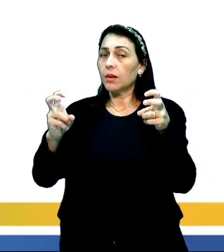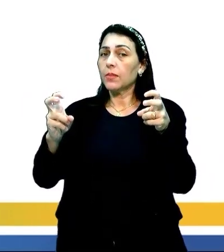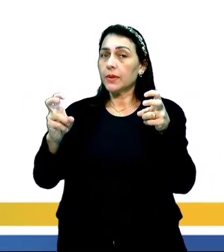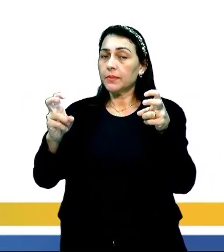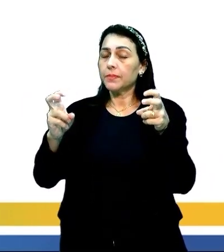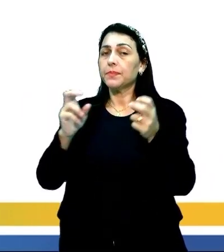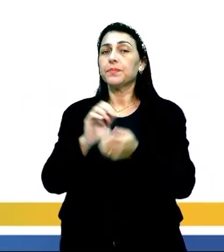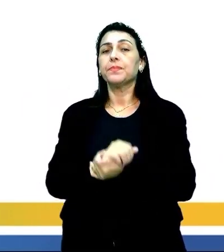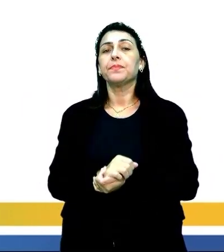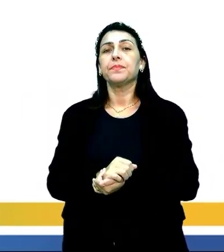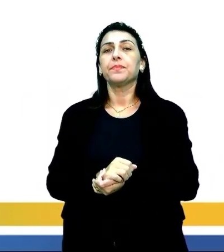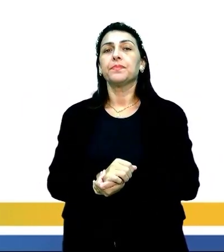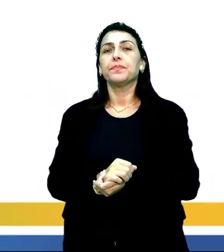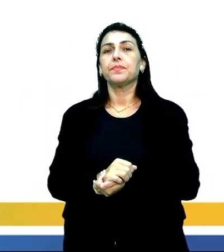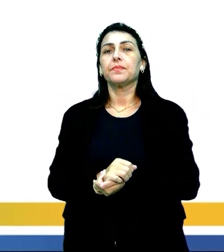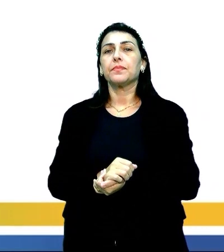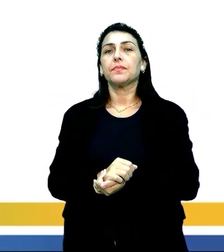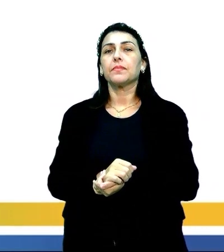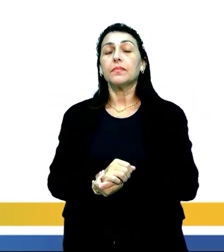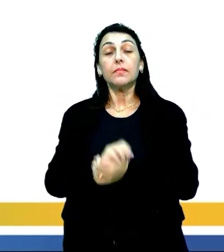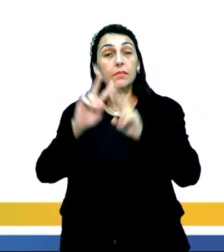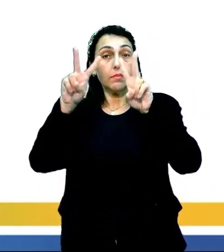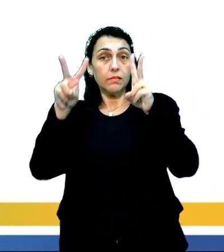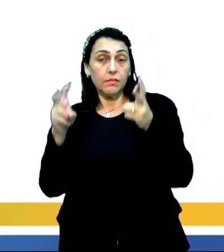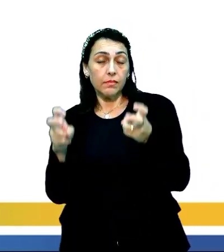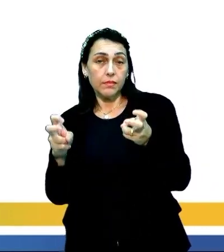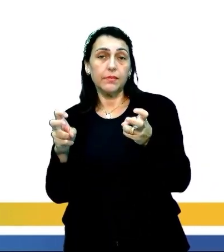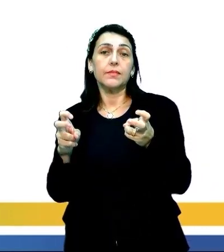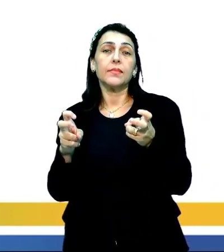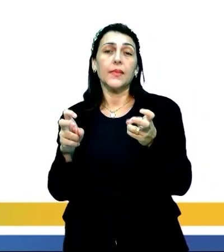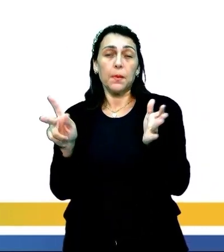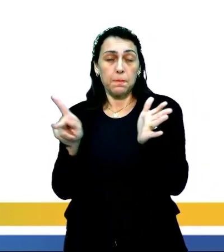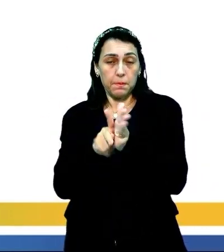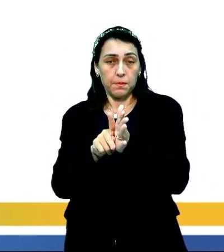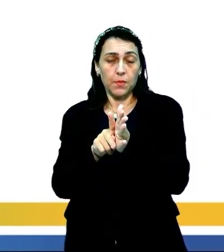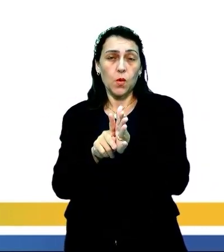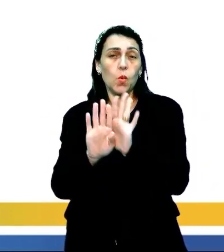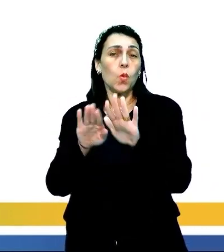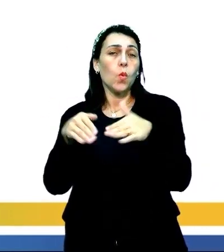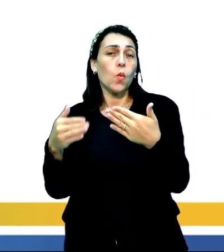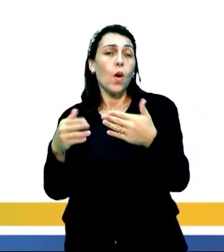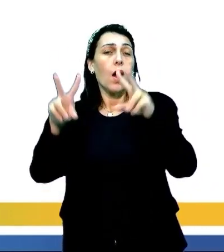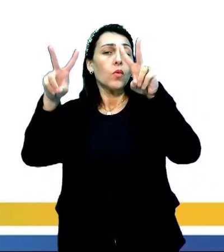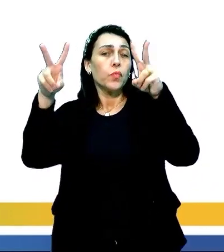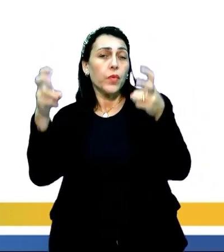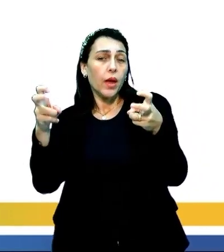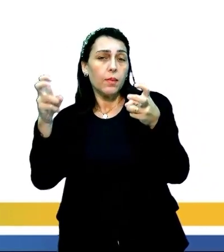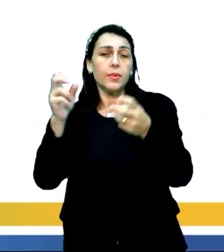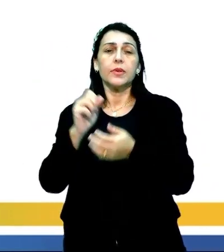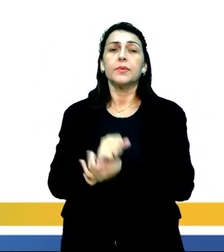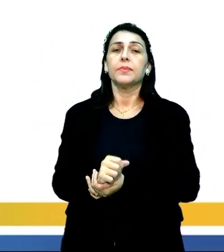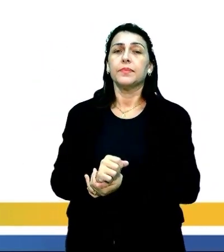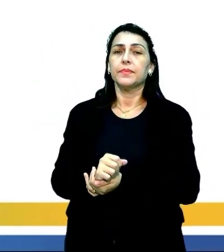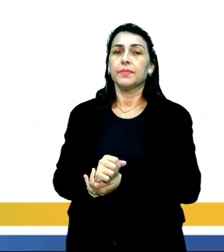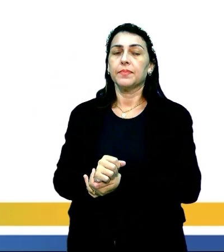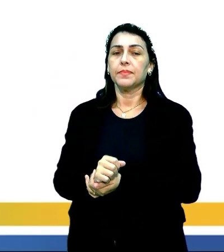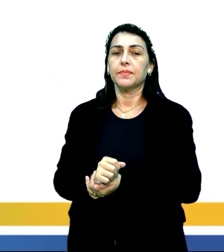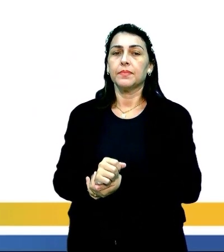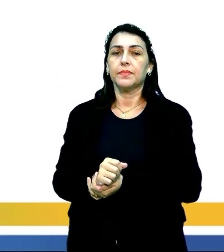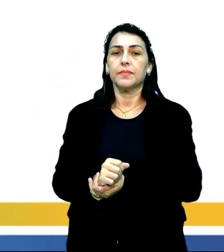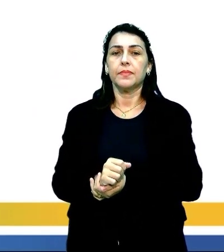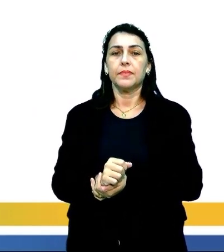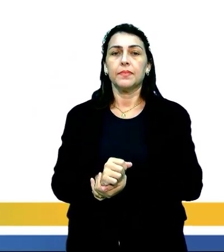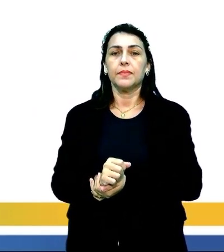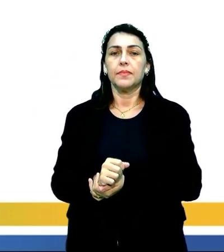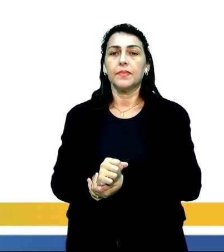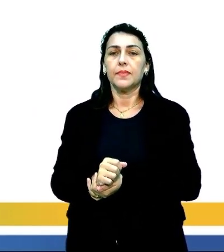um tema, e aí esse tema ele é bem específico. Qual foi o tema aí abordado no Enem de